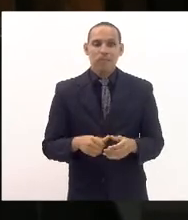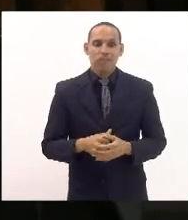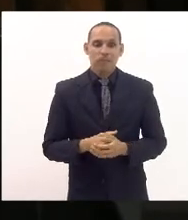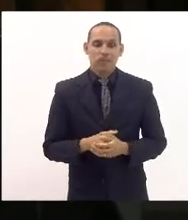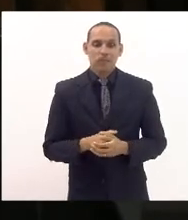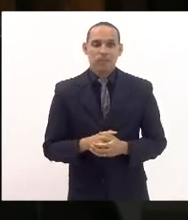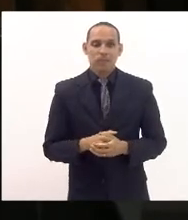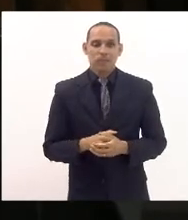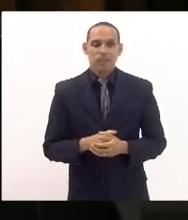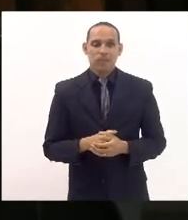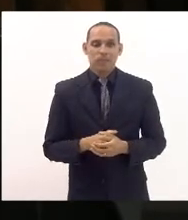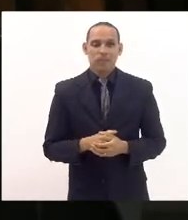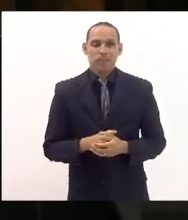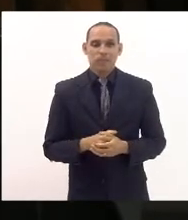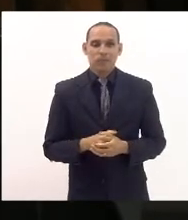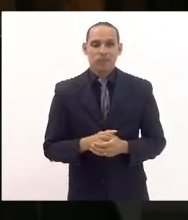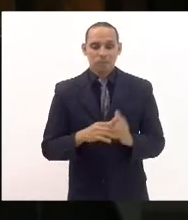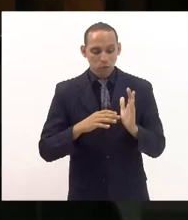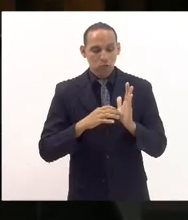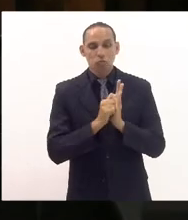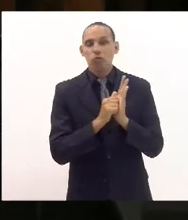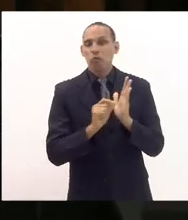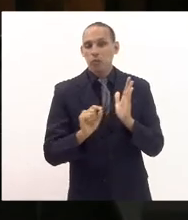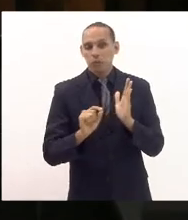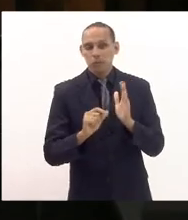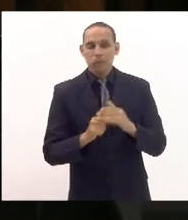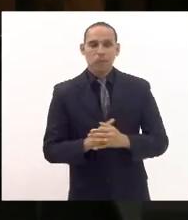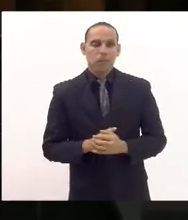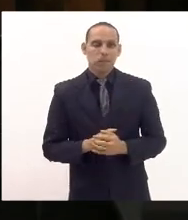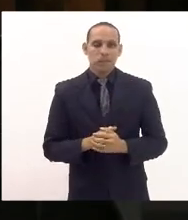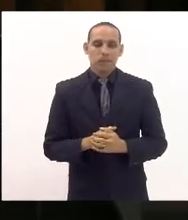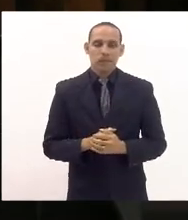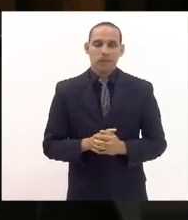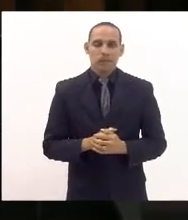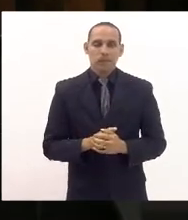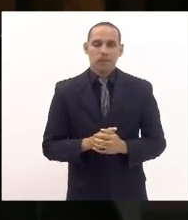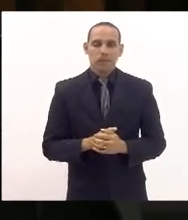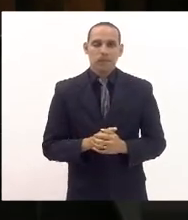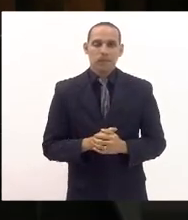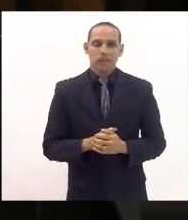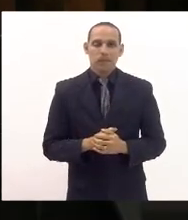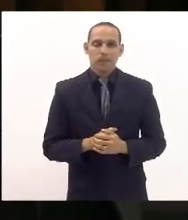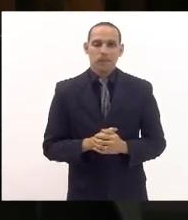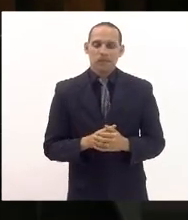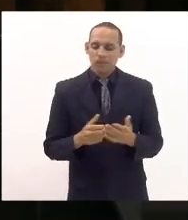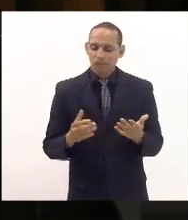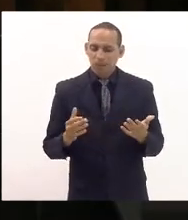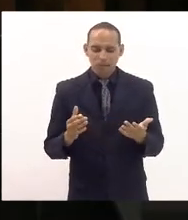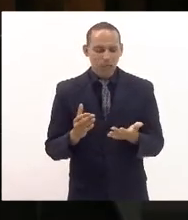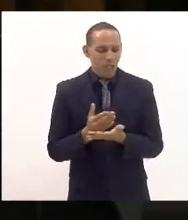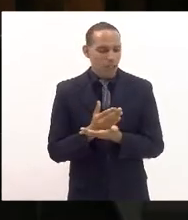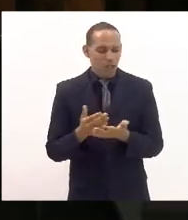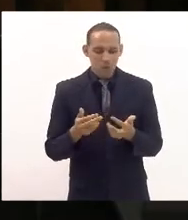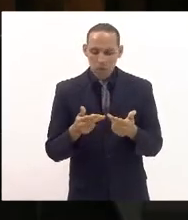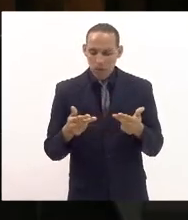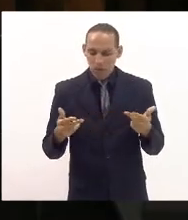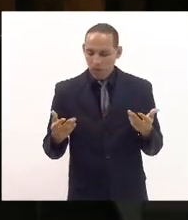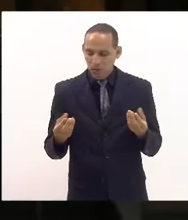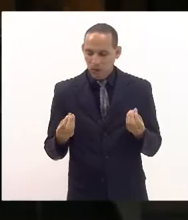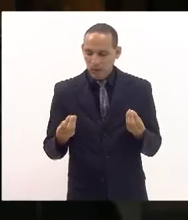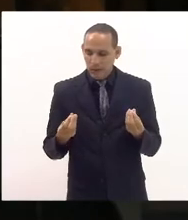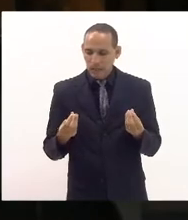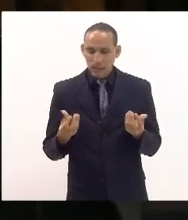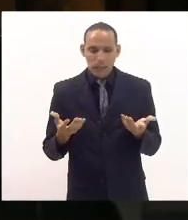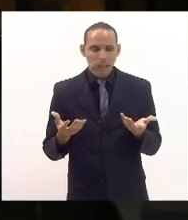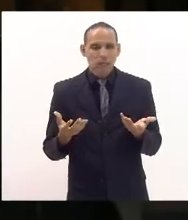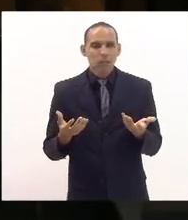a fazer o registro o que tem alguma coisa é